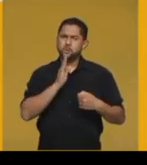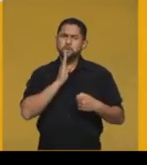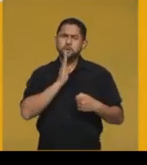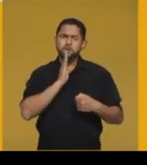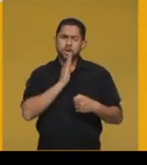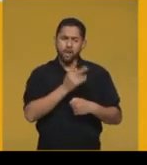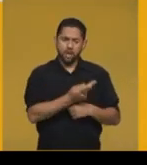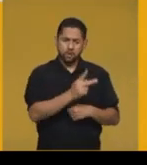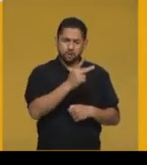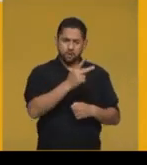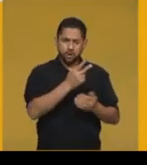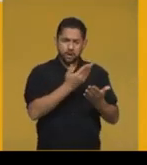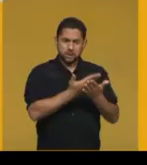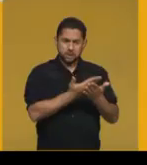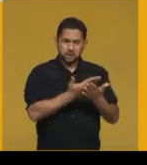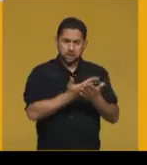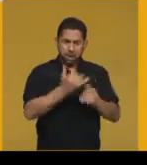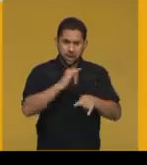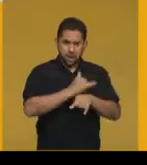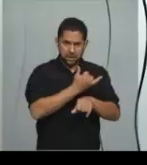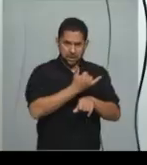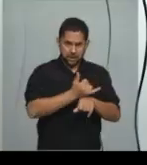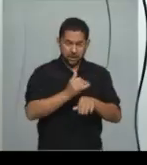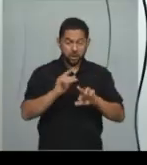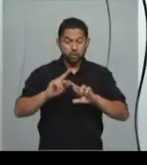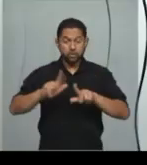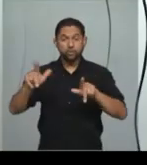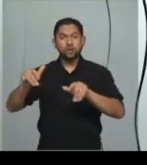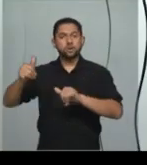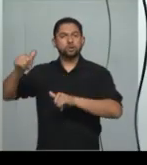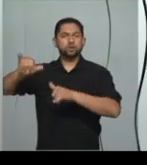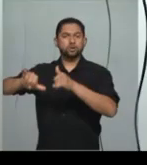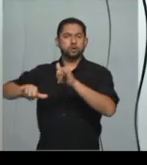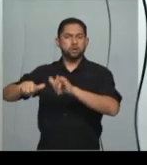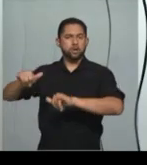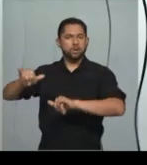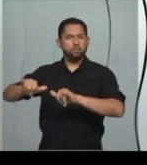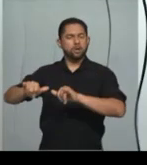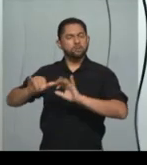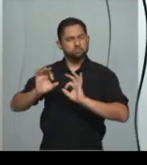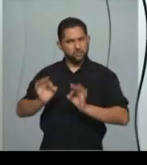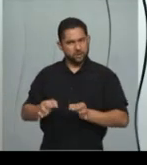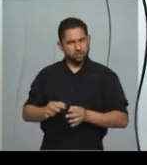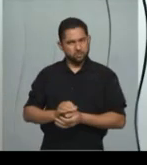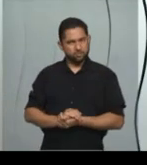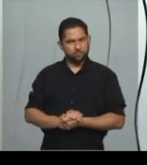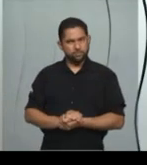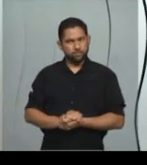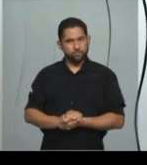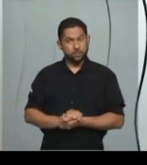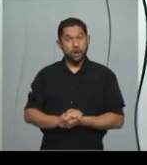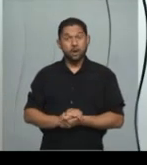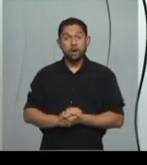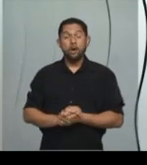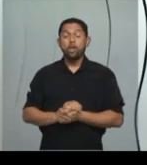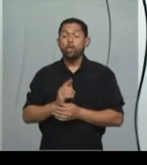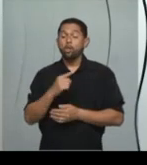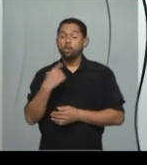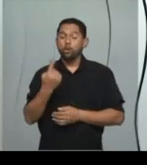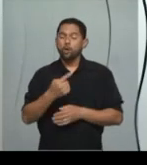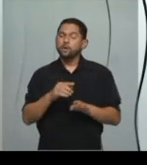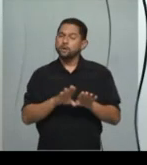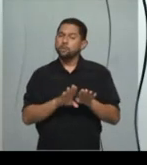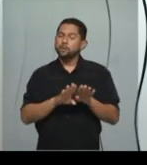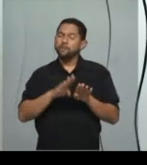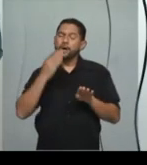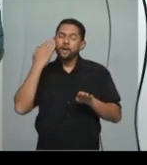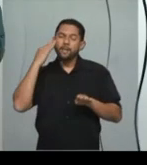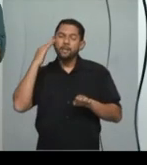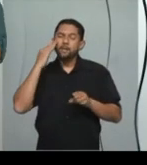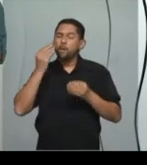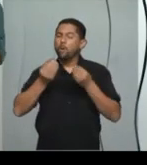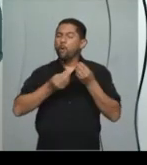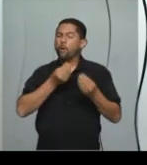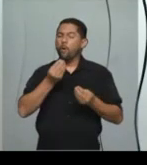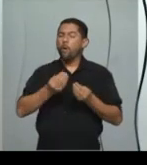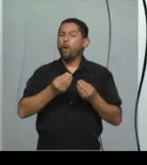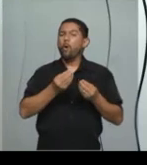estudo com a química. Então, é preciso entender essas particularidades. E